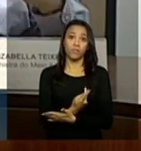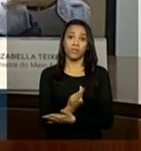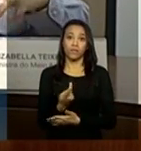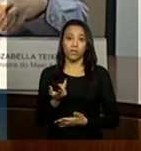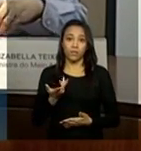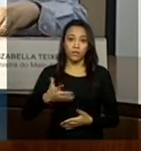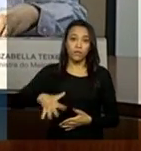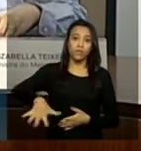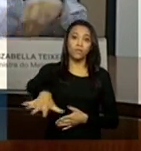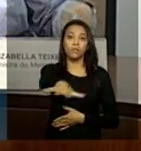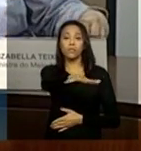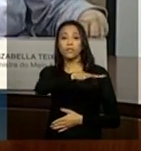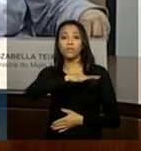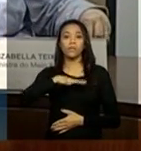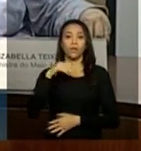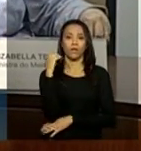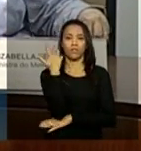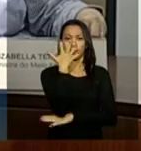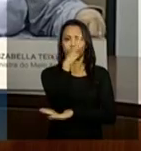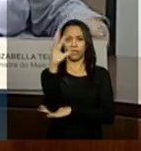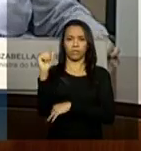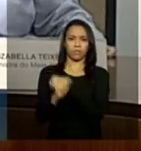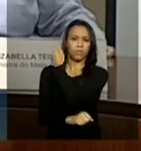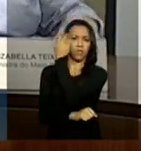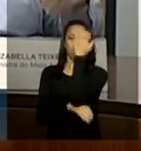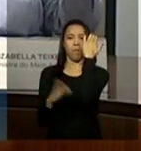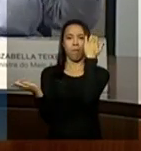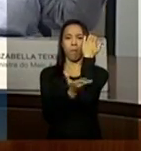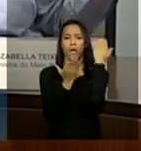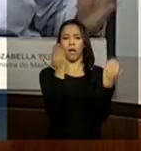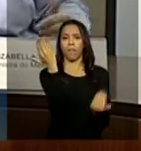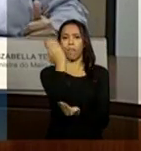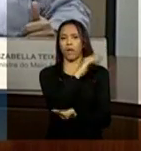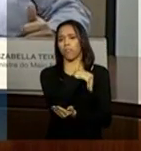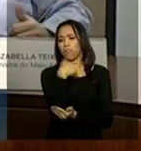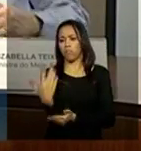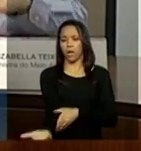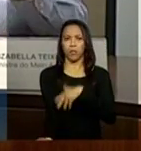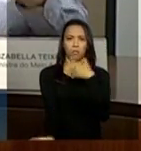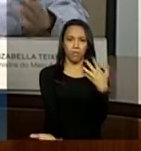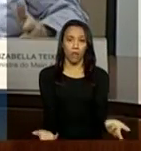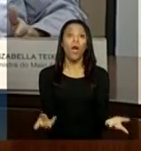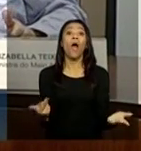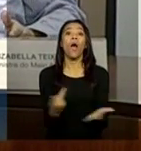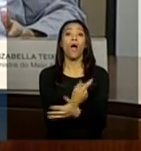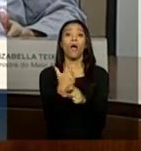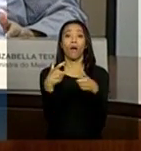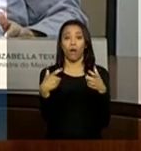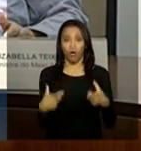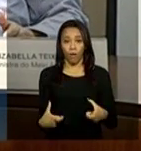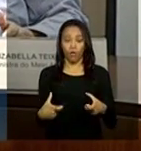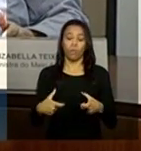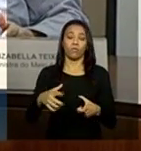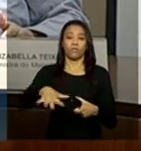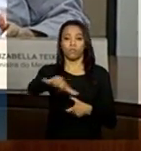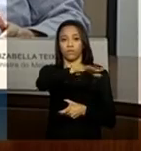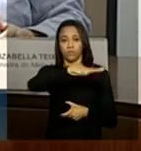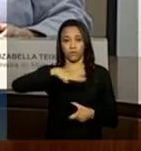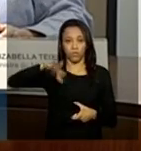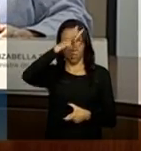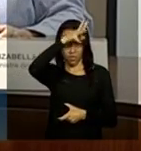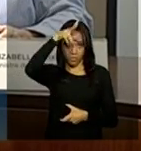foi objeto de desmatamento na Amazônia. Então, cerca de 18% ou 18,2% do território desmatado da